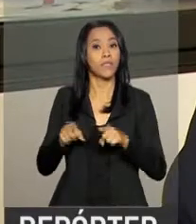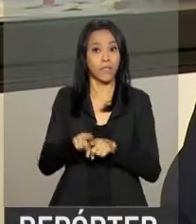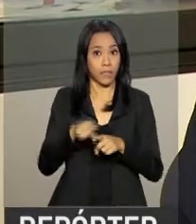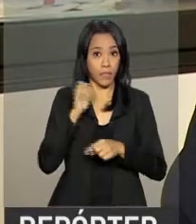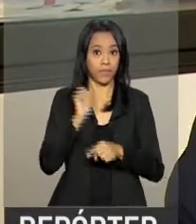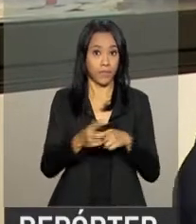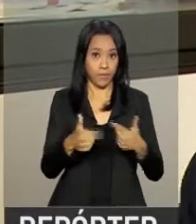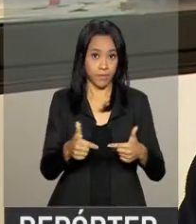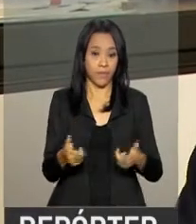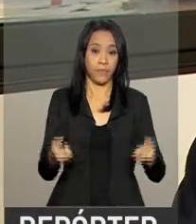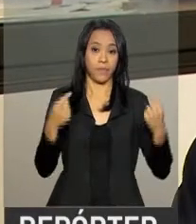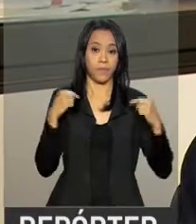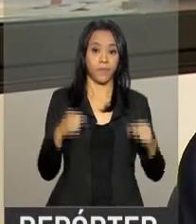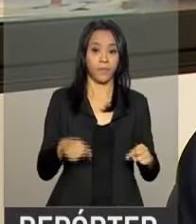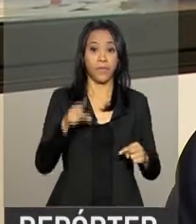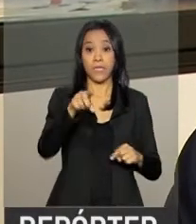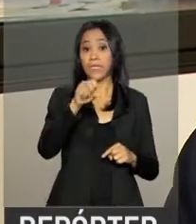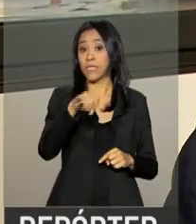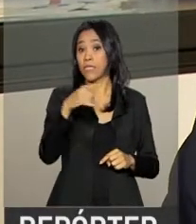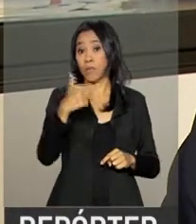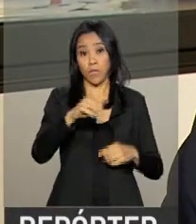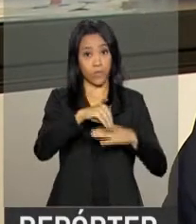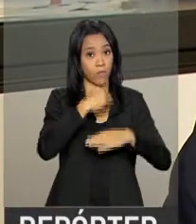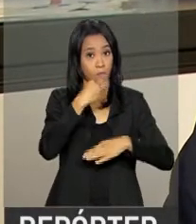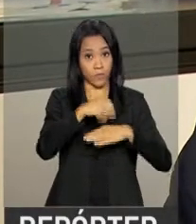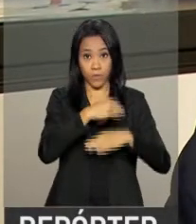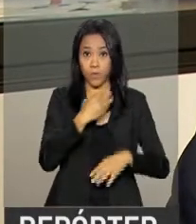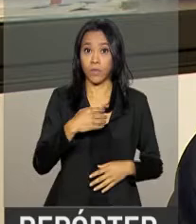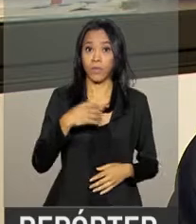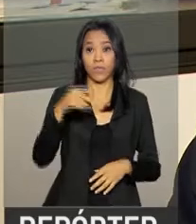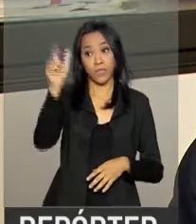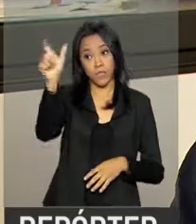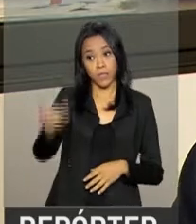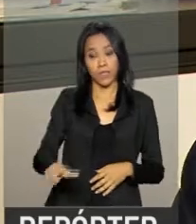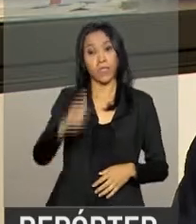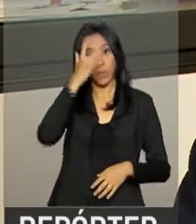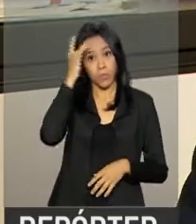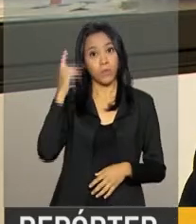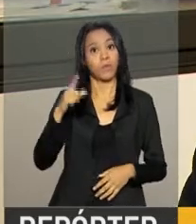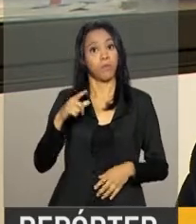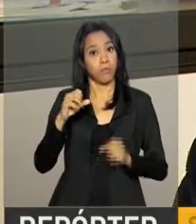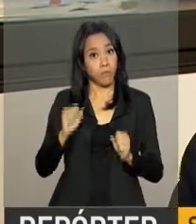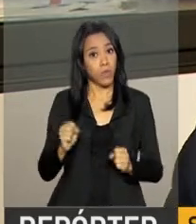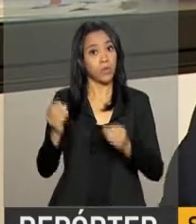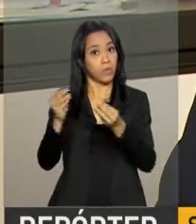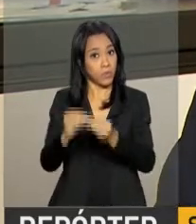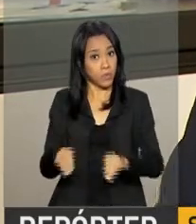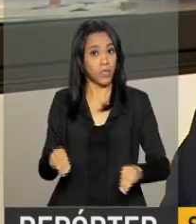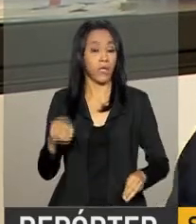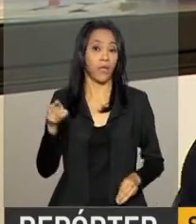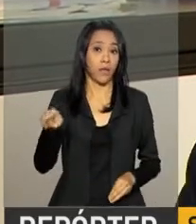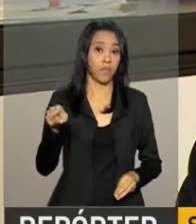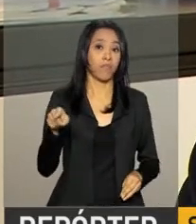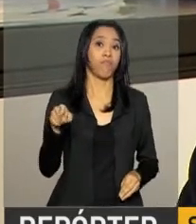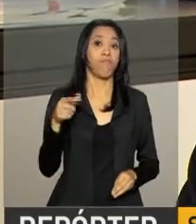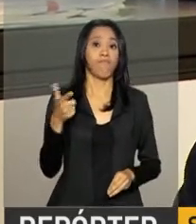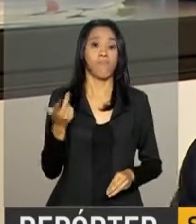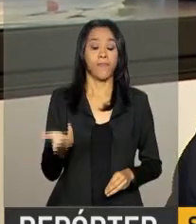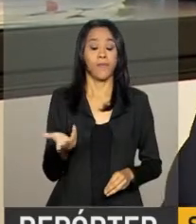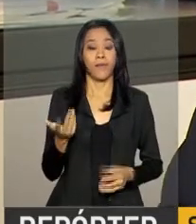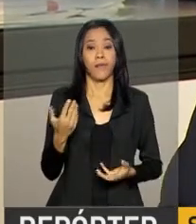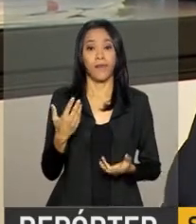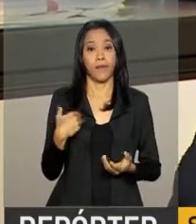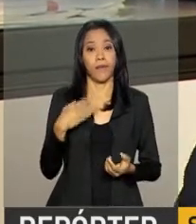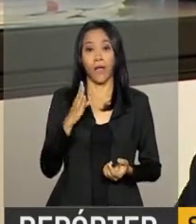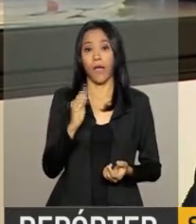envio dessas informações, o empregado pode se sentir prejudicado para fins de seguro-desemprego, para